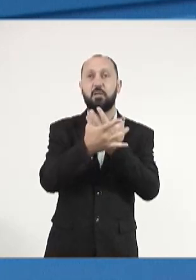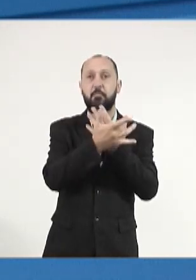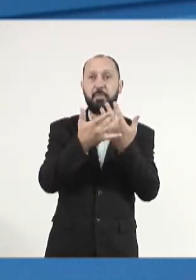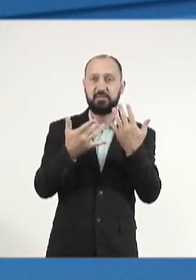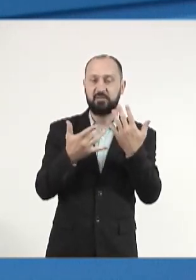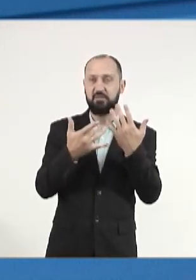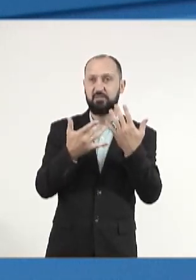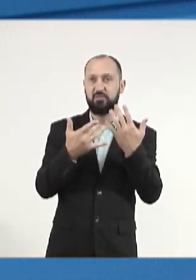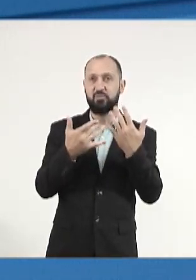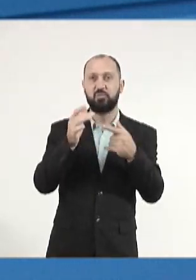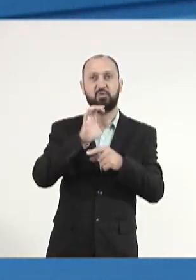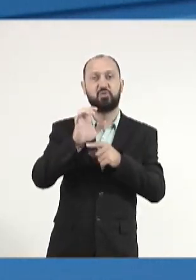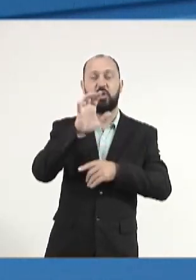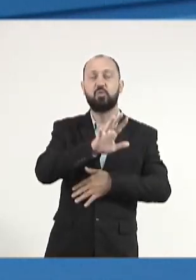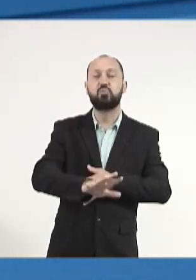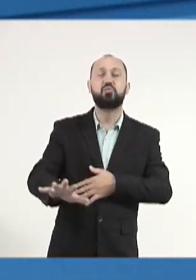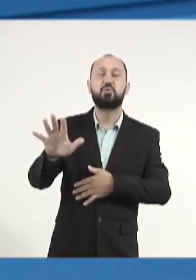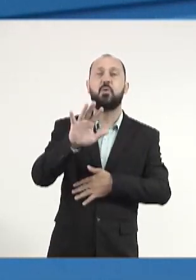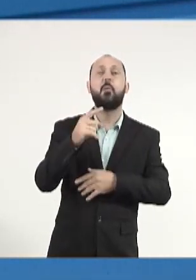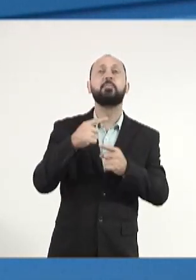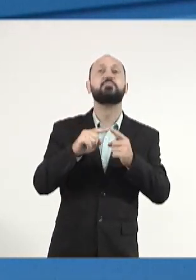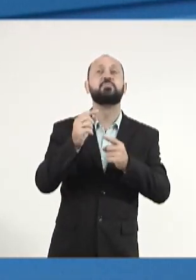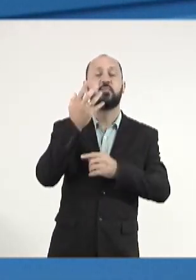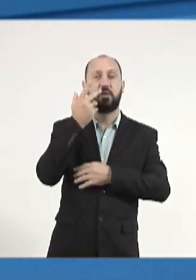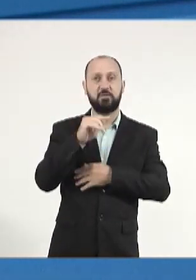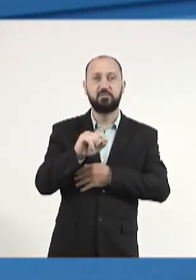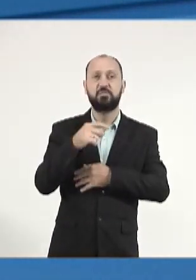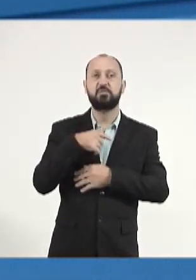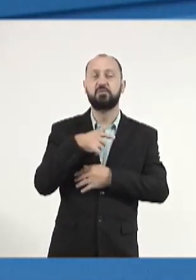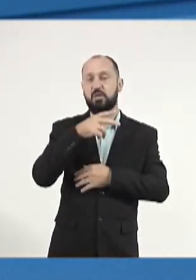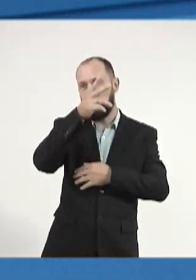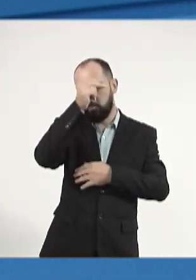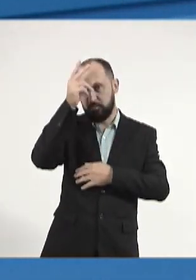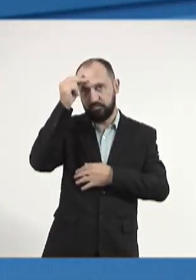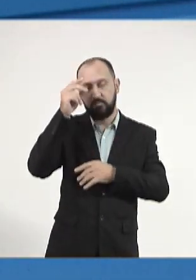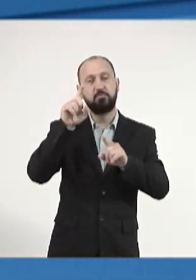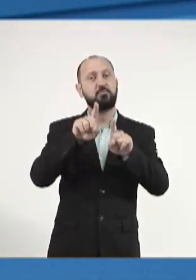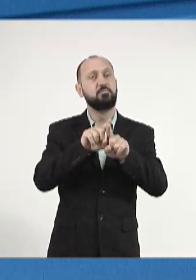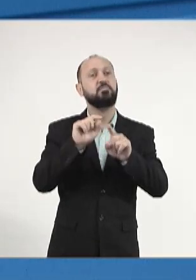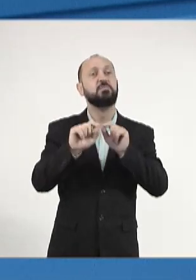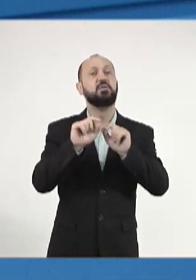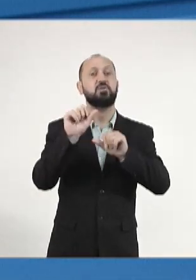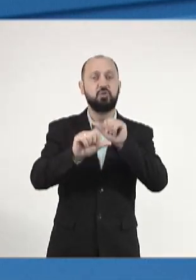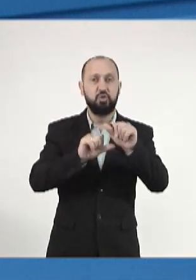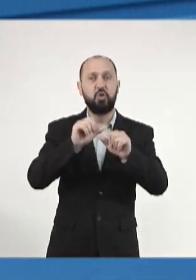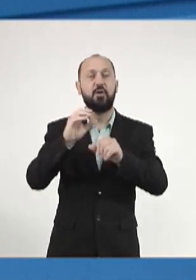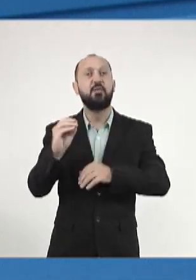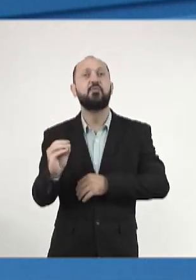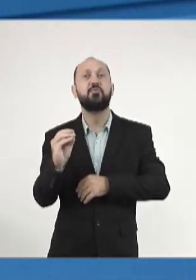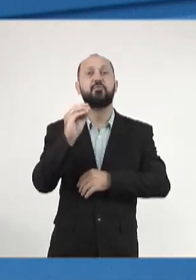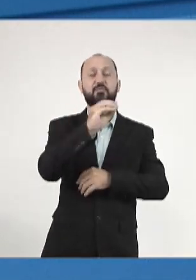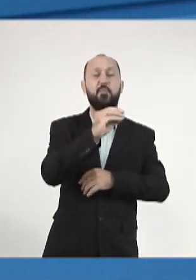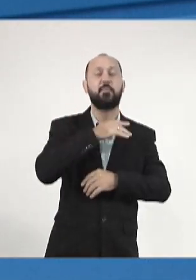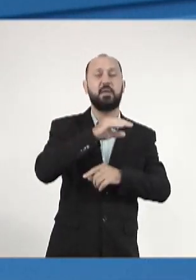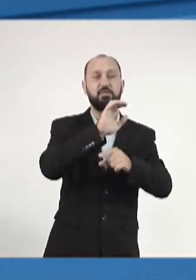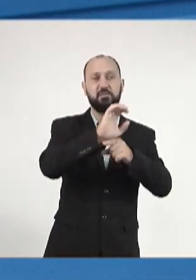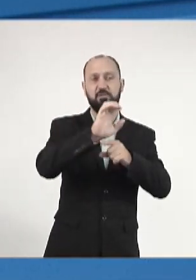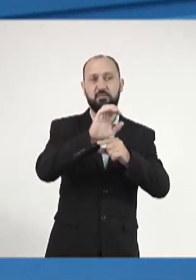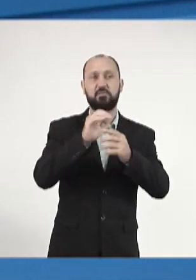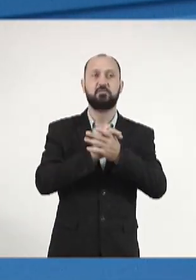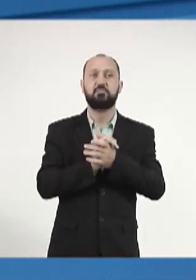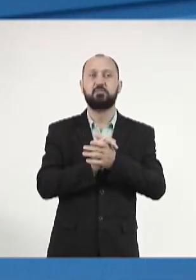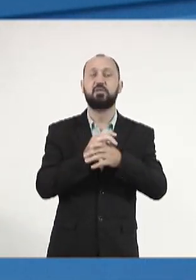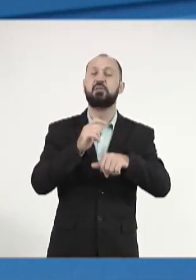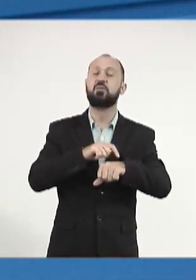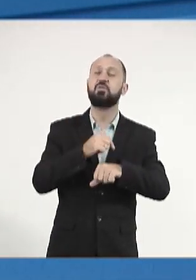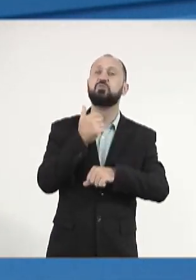em todo o Estado. Até porque as crianças da rede municipal também depois se tornam crianças da rede estadual. E quando a gente